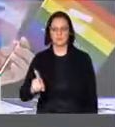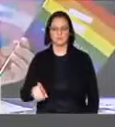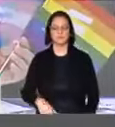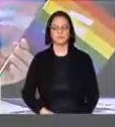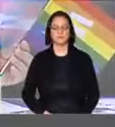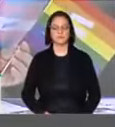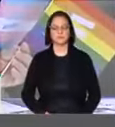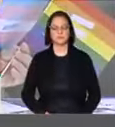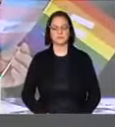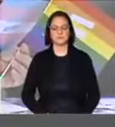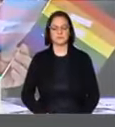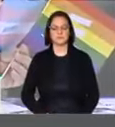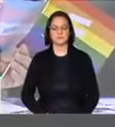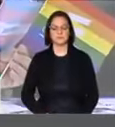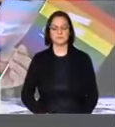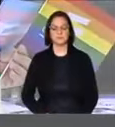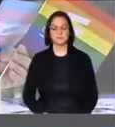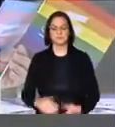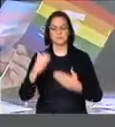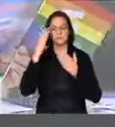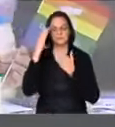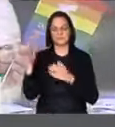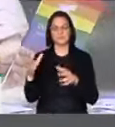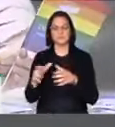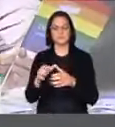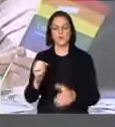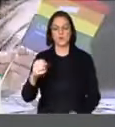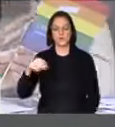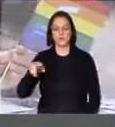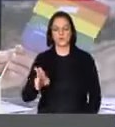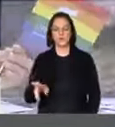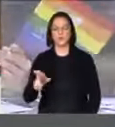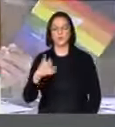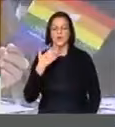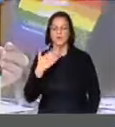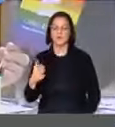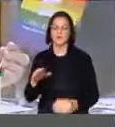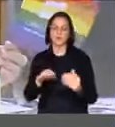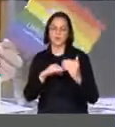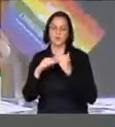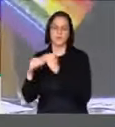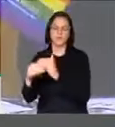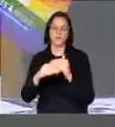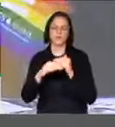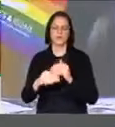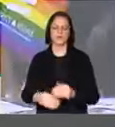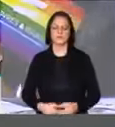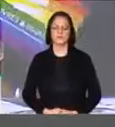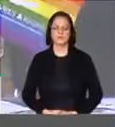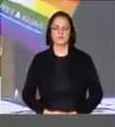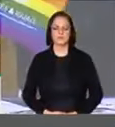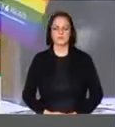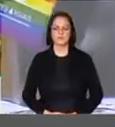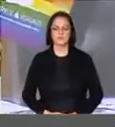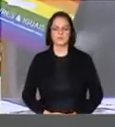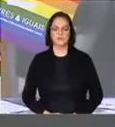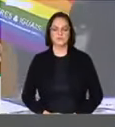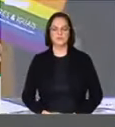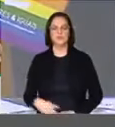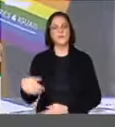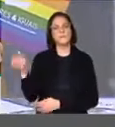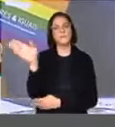agradecer a Nações Unidas pela igualdade que aqui nos brindou com